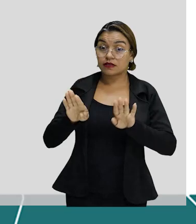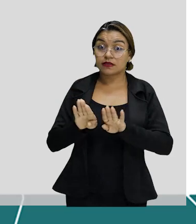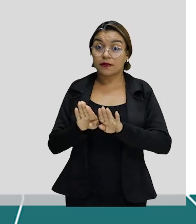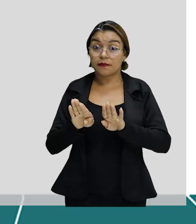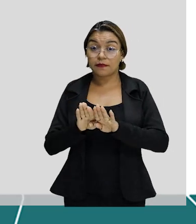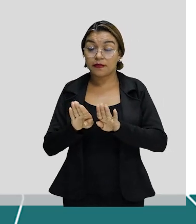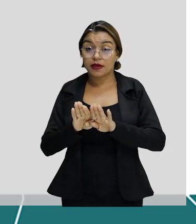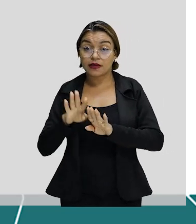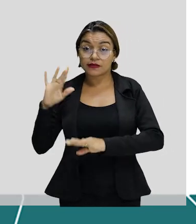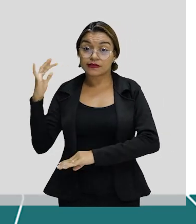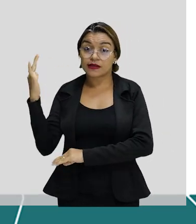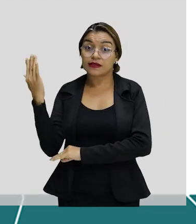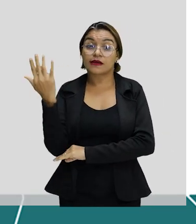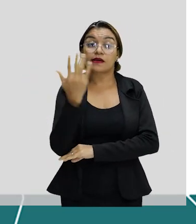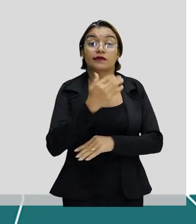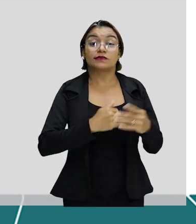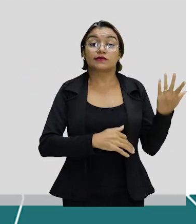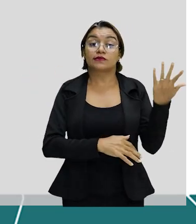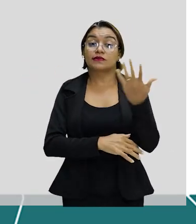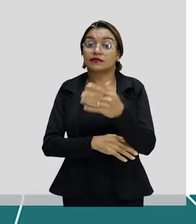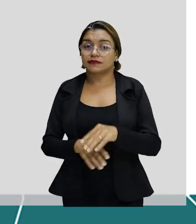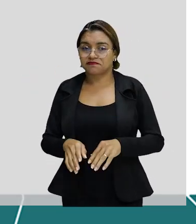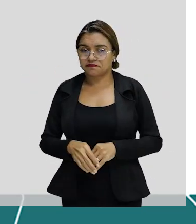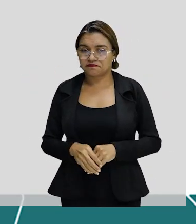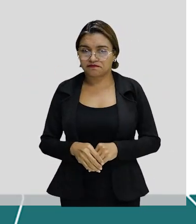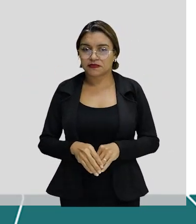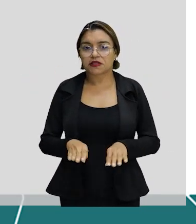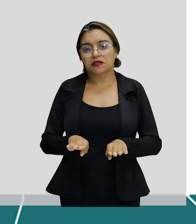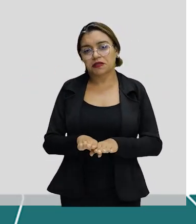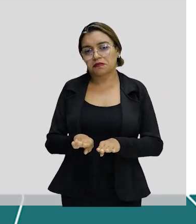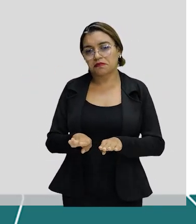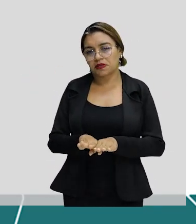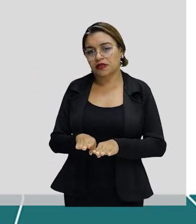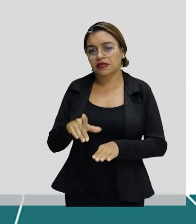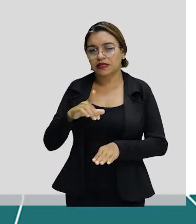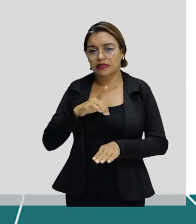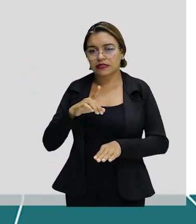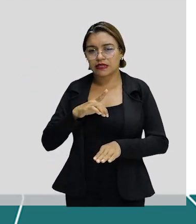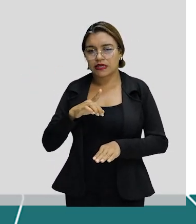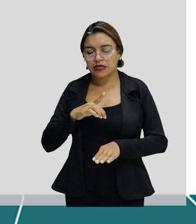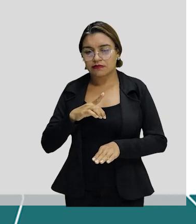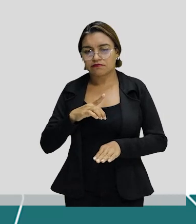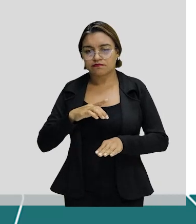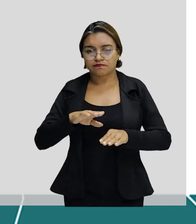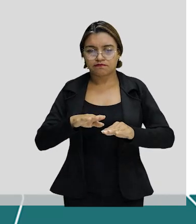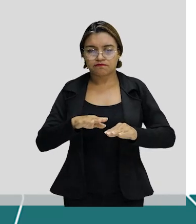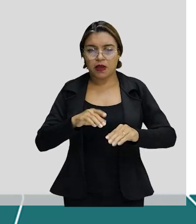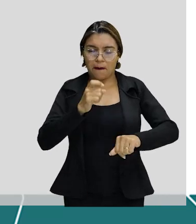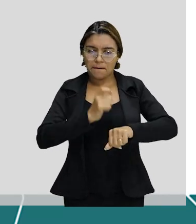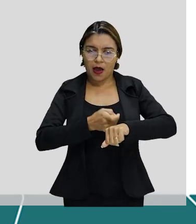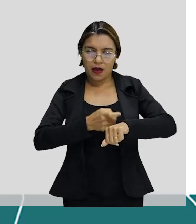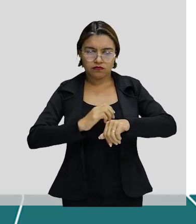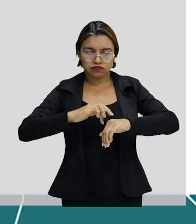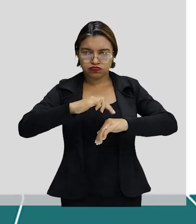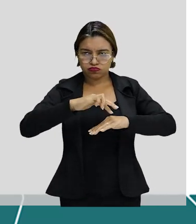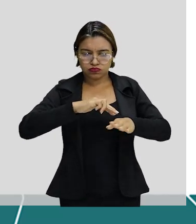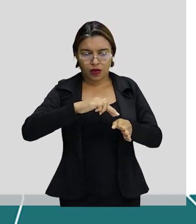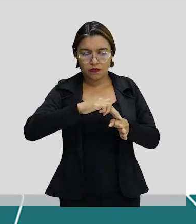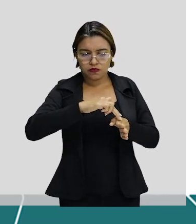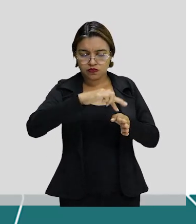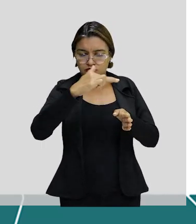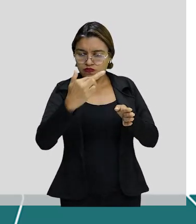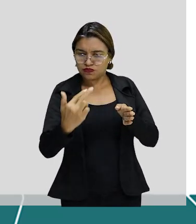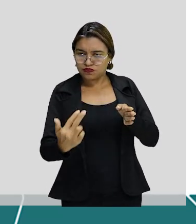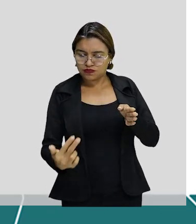lazer na natureza ou seja Assalt de rochedos para o fundo do mar para principalmente por